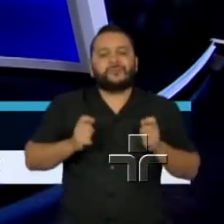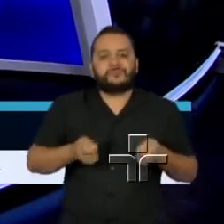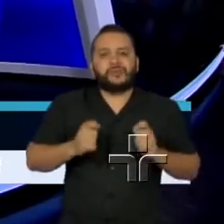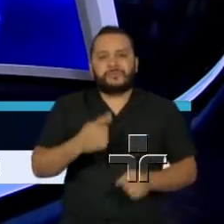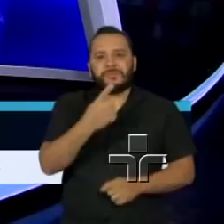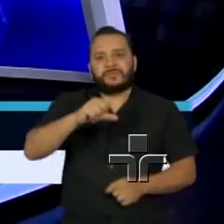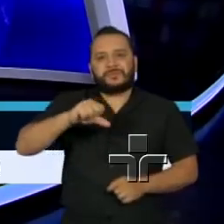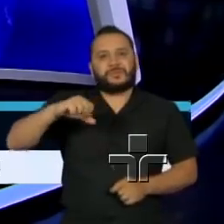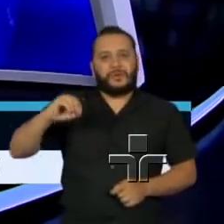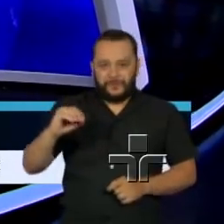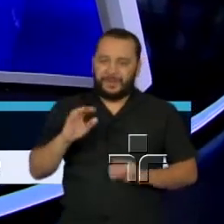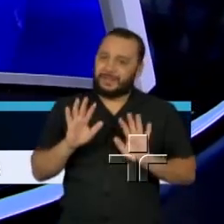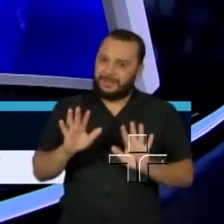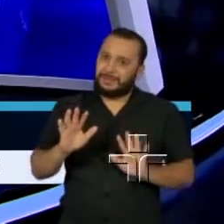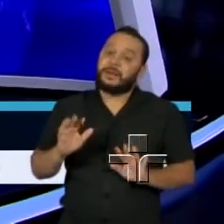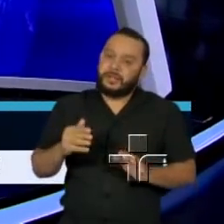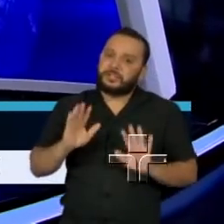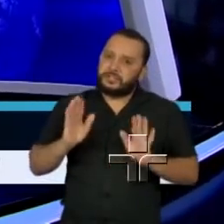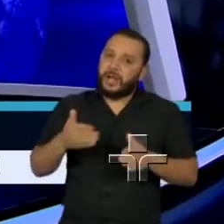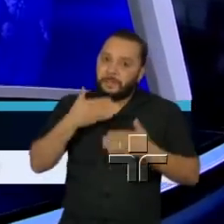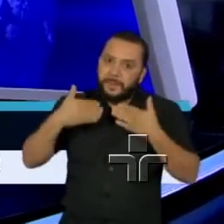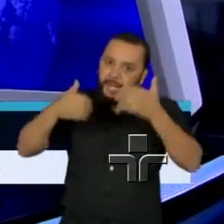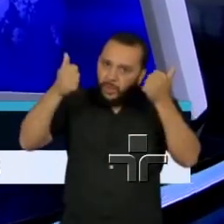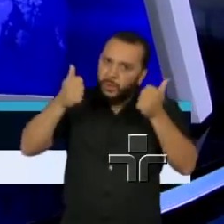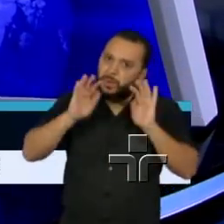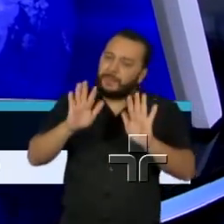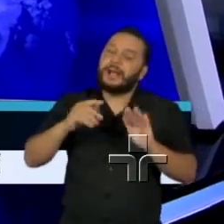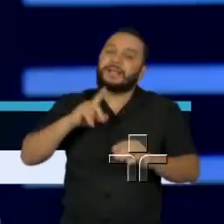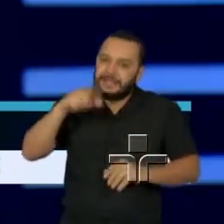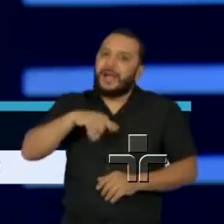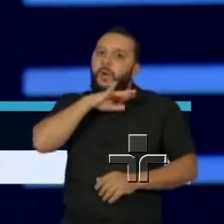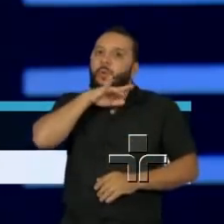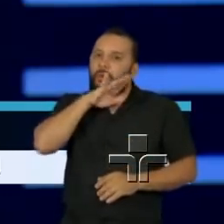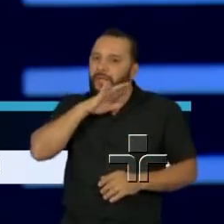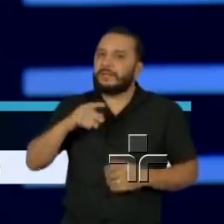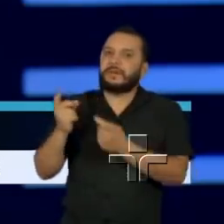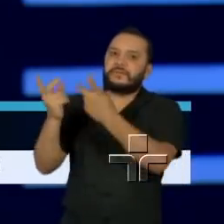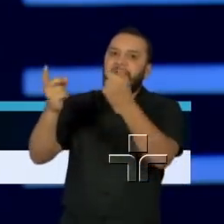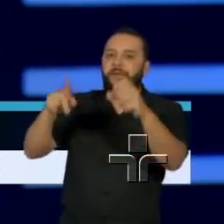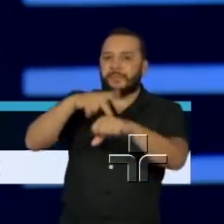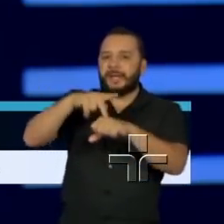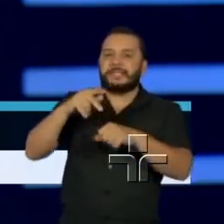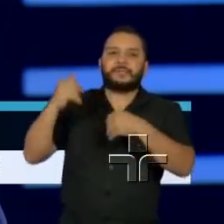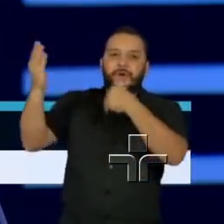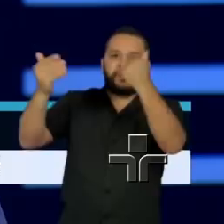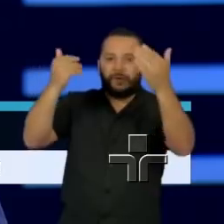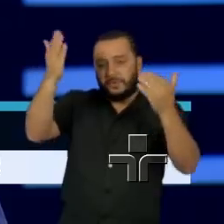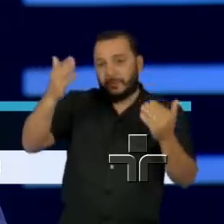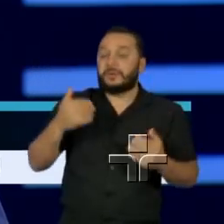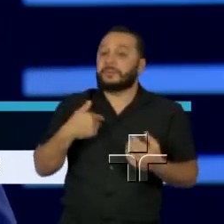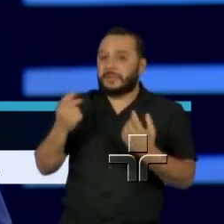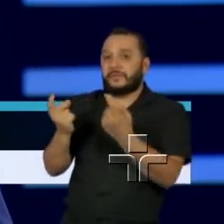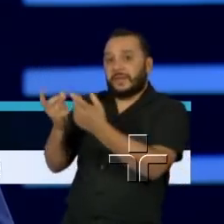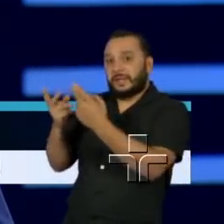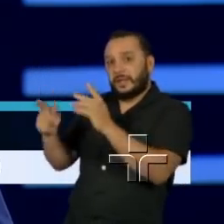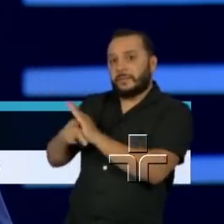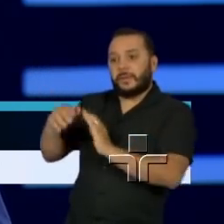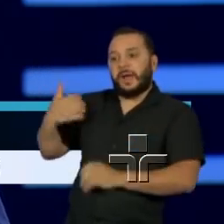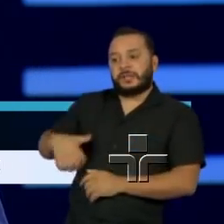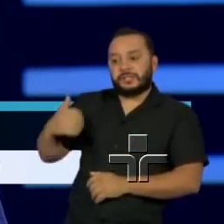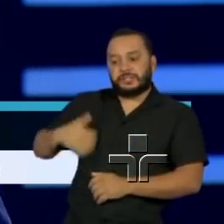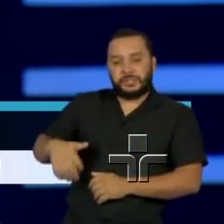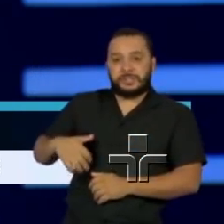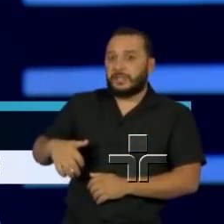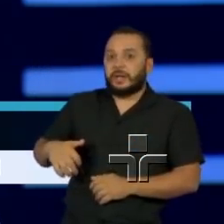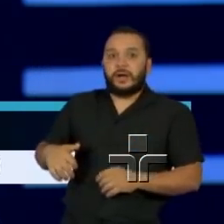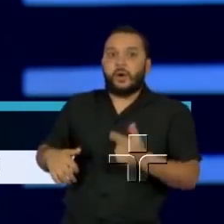presidente Fernando Collor, melhoraram um pouquinho, mas são muito ruins ainda internacionalmente. Então nós não temos alternativa, é vender para a Argentina ou vender para a Argentina,